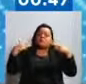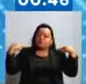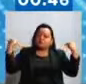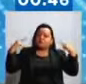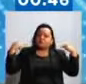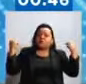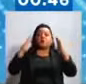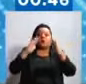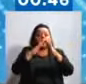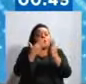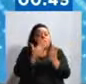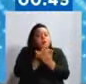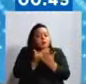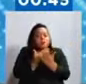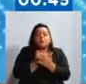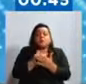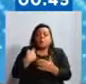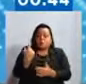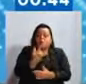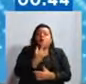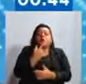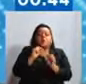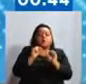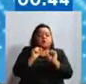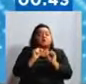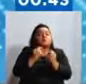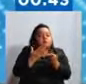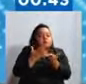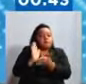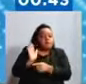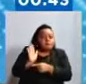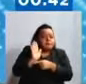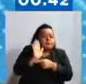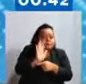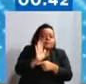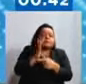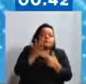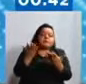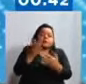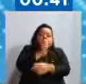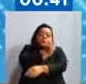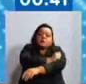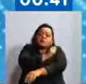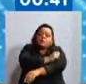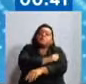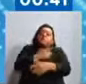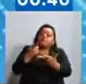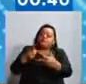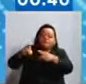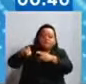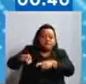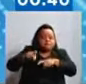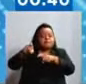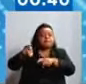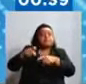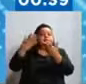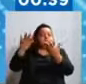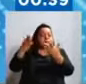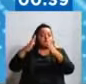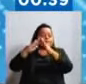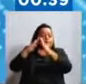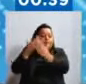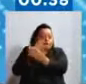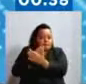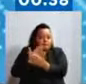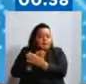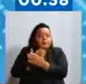governo que os nossos alunos da área rural fiquem sem o transporte escolar. Nós vamos tomar todas as